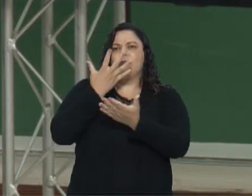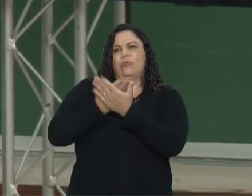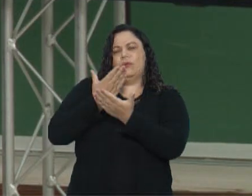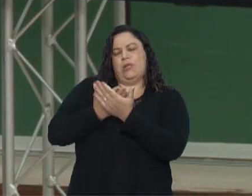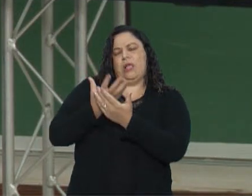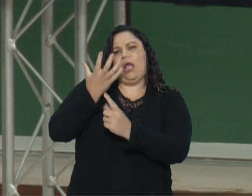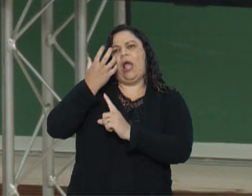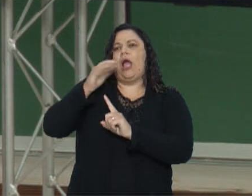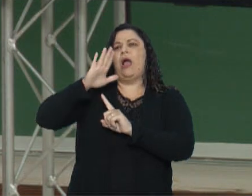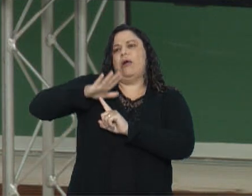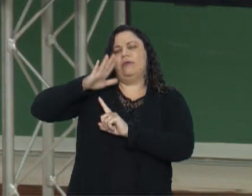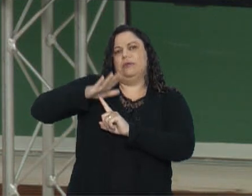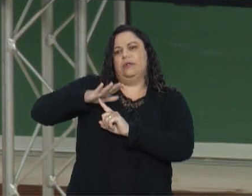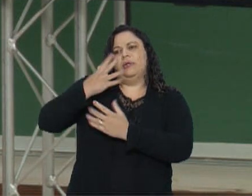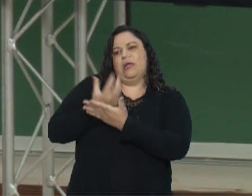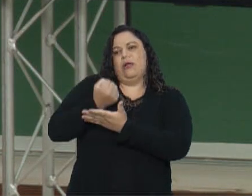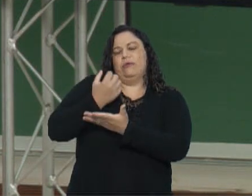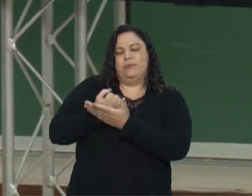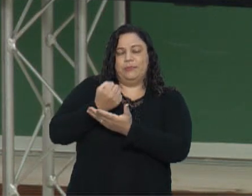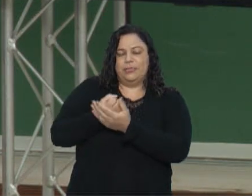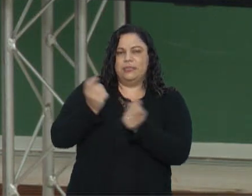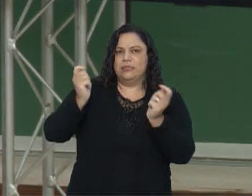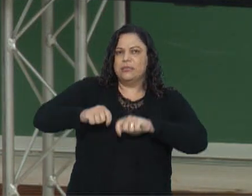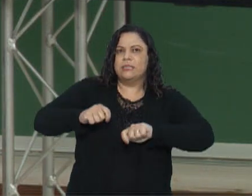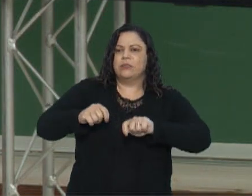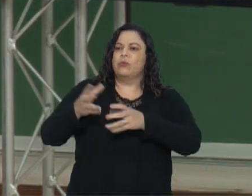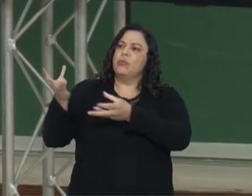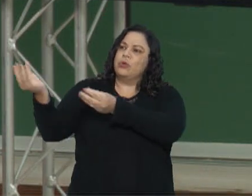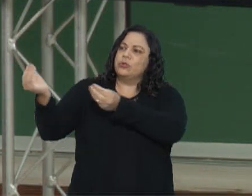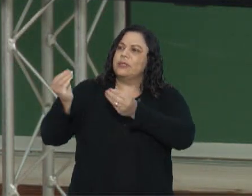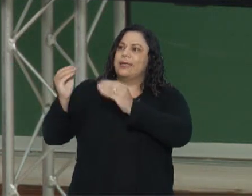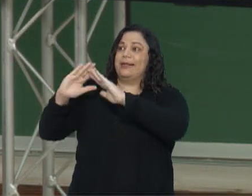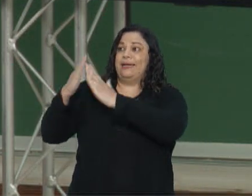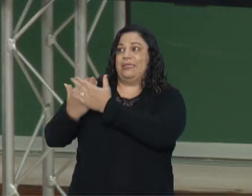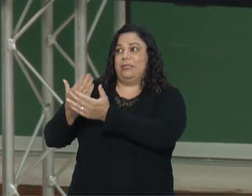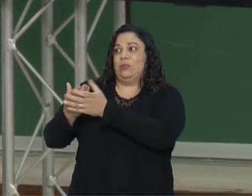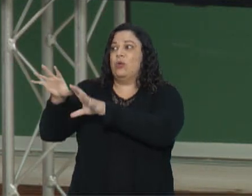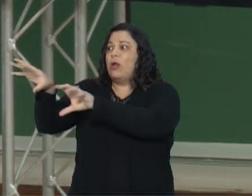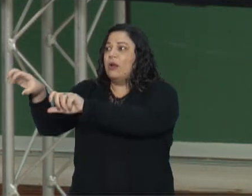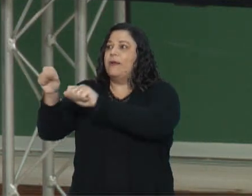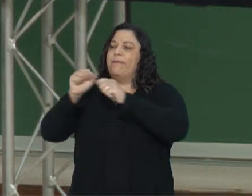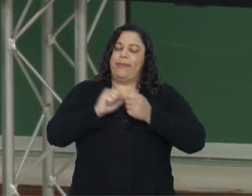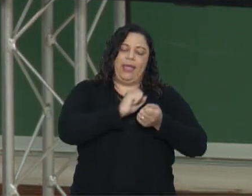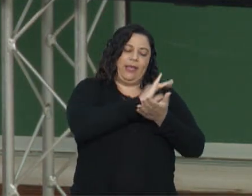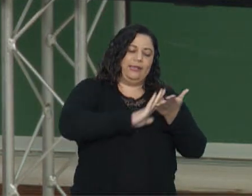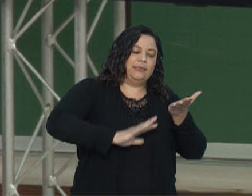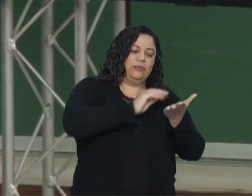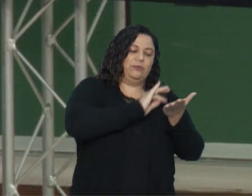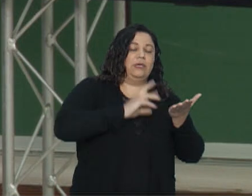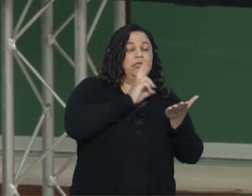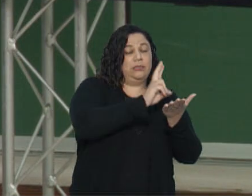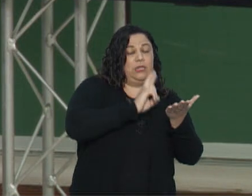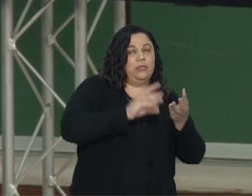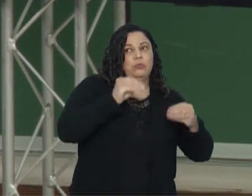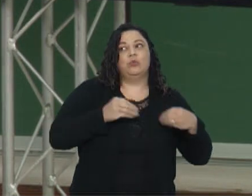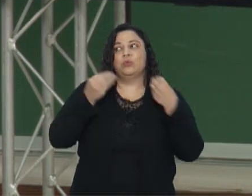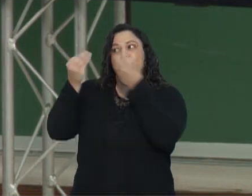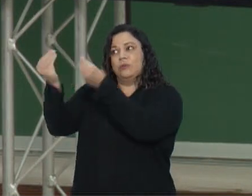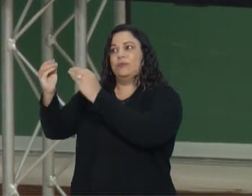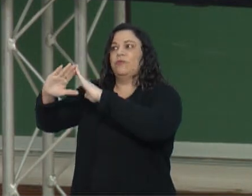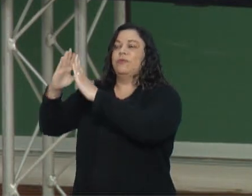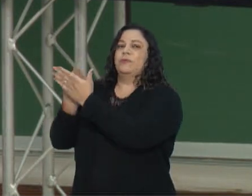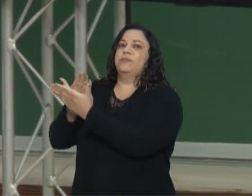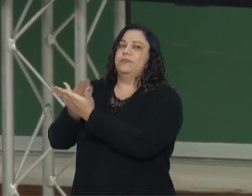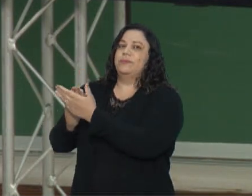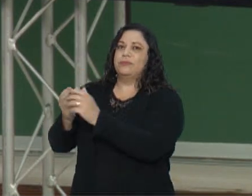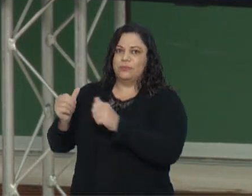que vocês podem buscar as atividades na sua escola e depois devolver as atividades realizadas, certinho? Vamos aqui à correção. Então,